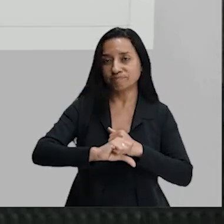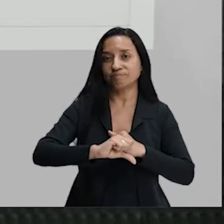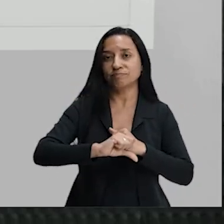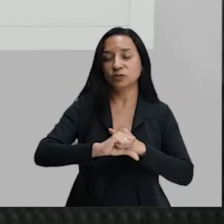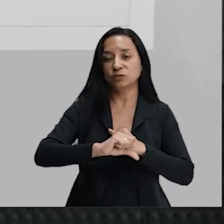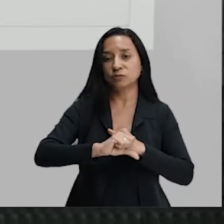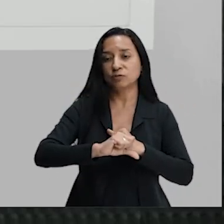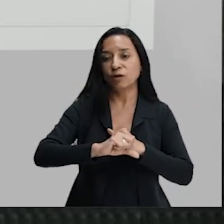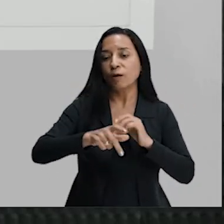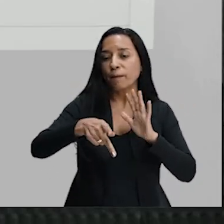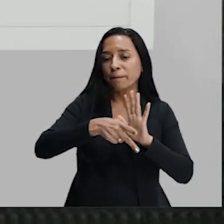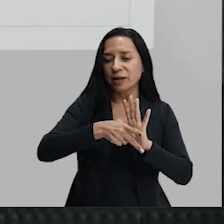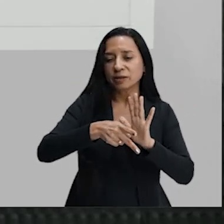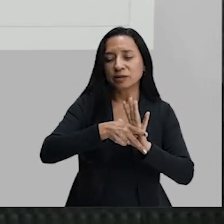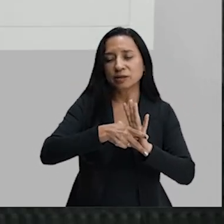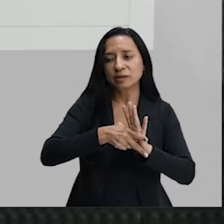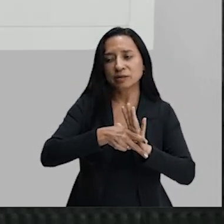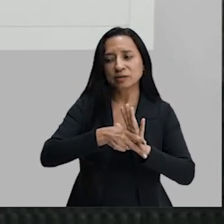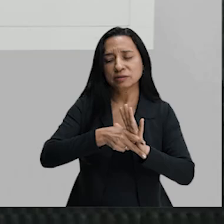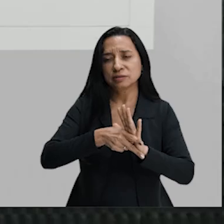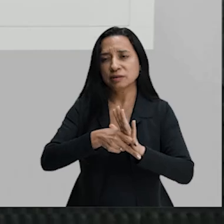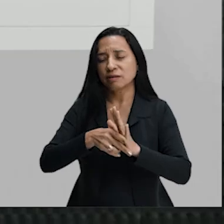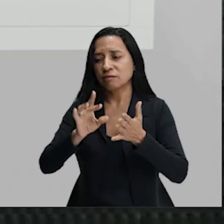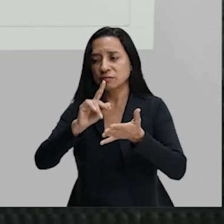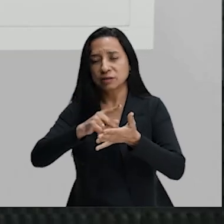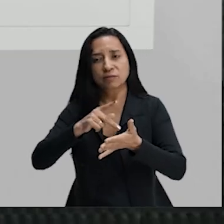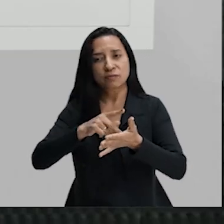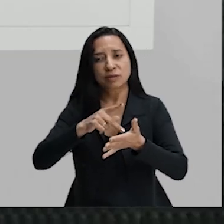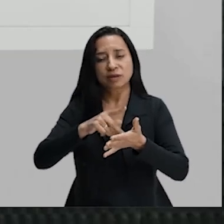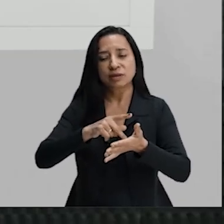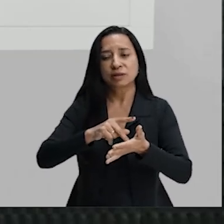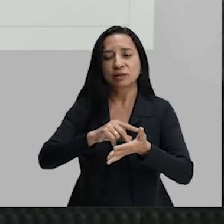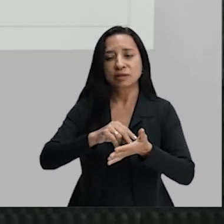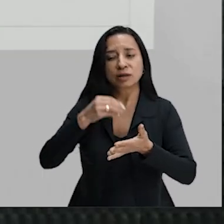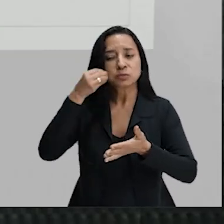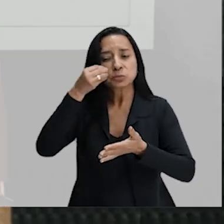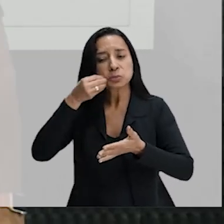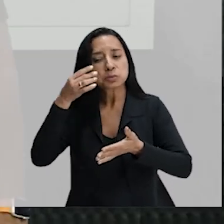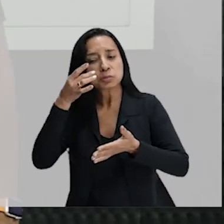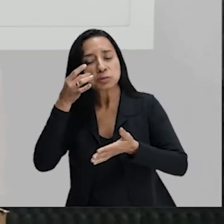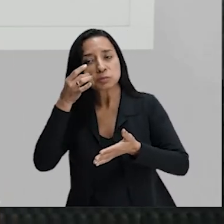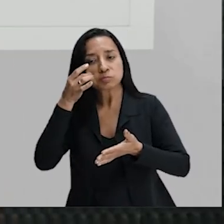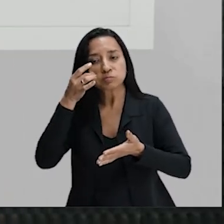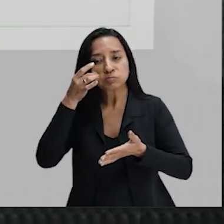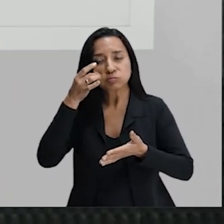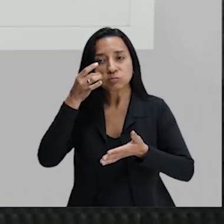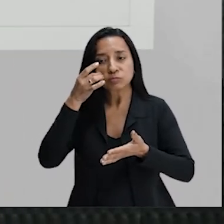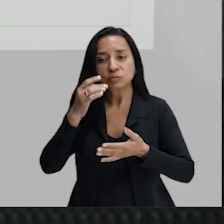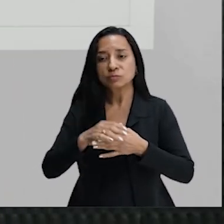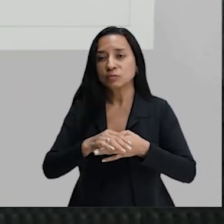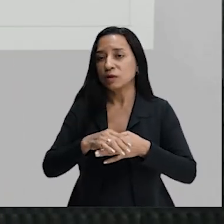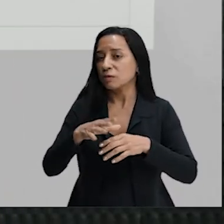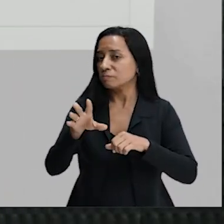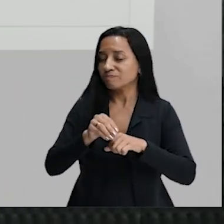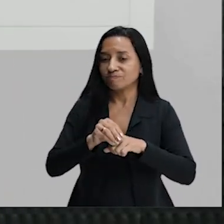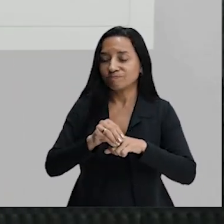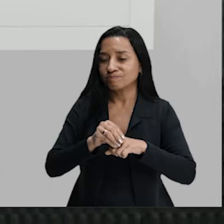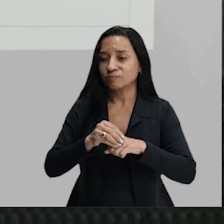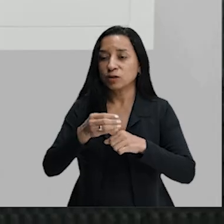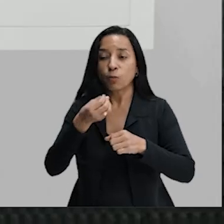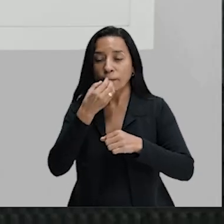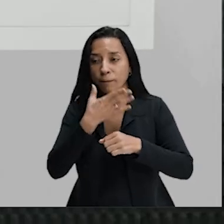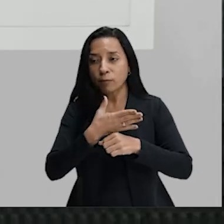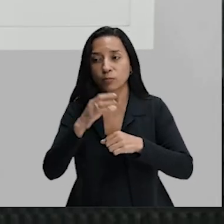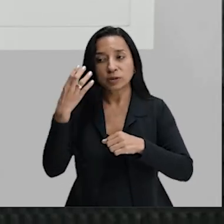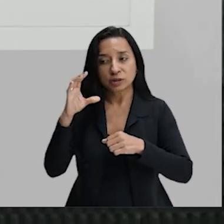Isso pertence, na verdade, ao senso comum. E aí vocês sabem. O senso comum ele não é bem-vindo nem na ciência, ele não é bem-vindo nem na filosofia, na verdade, não é bem-vindo em lugar